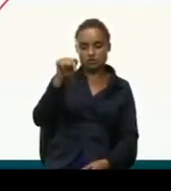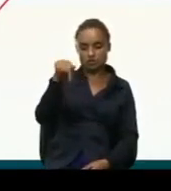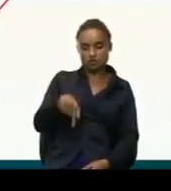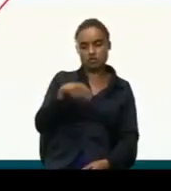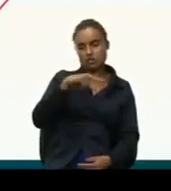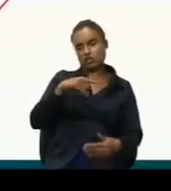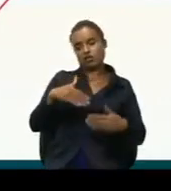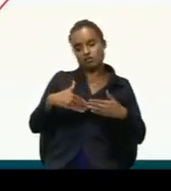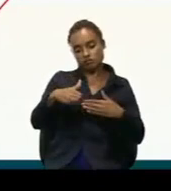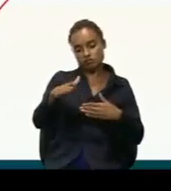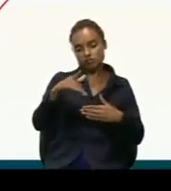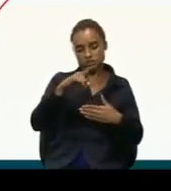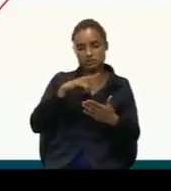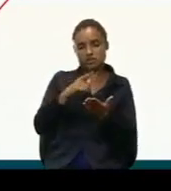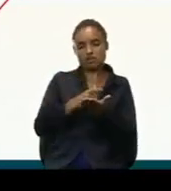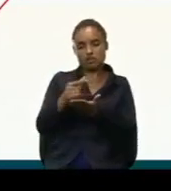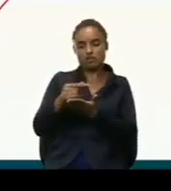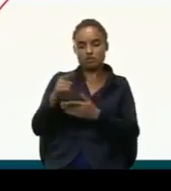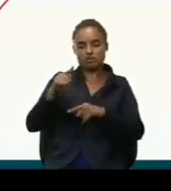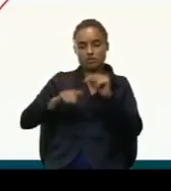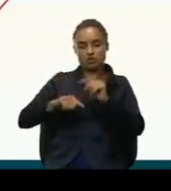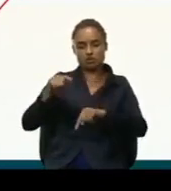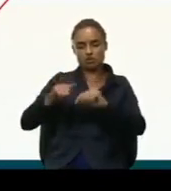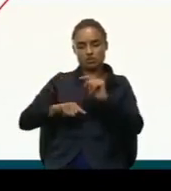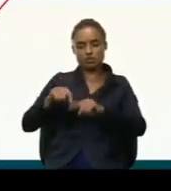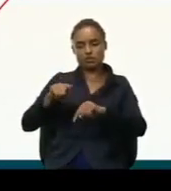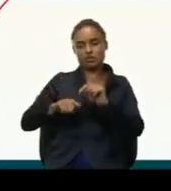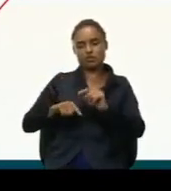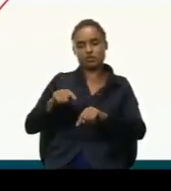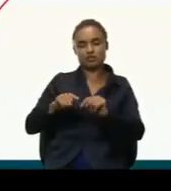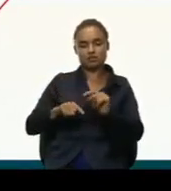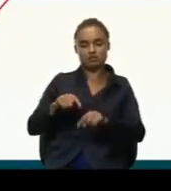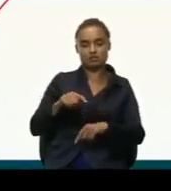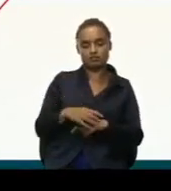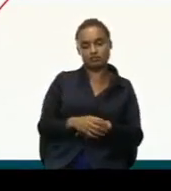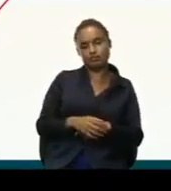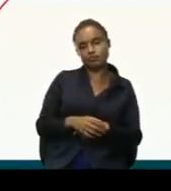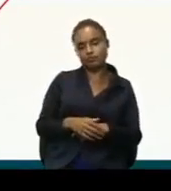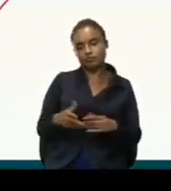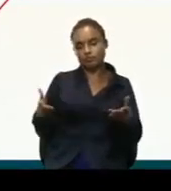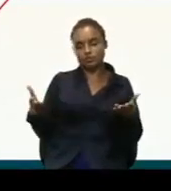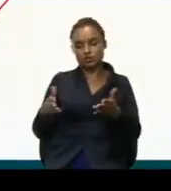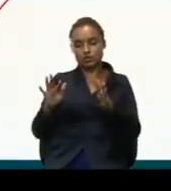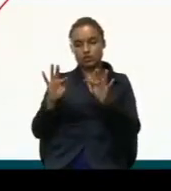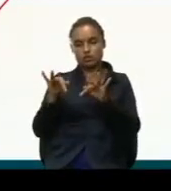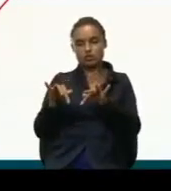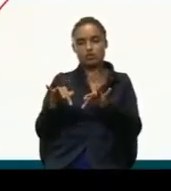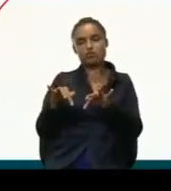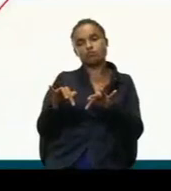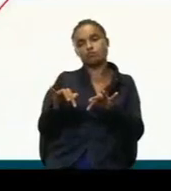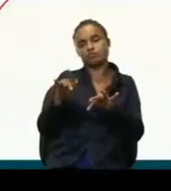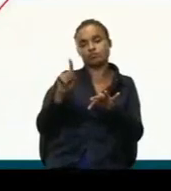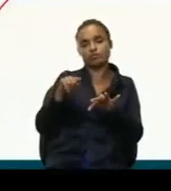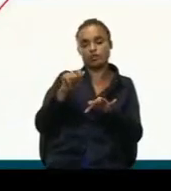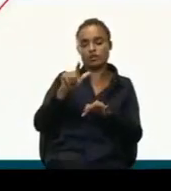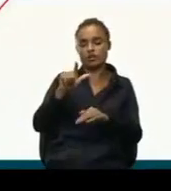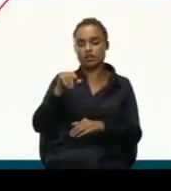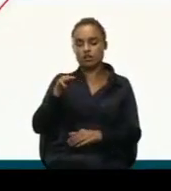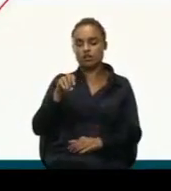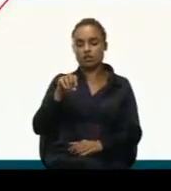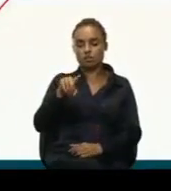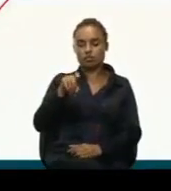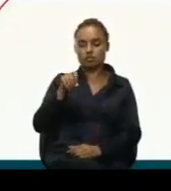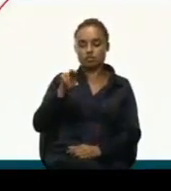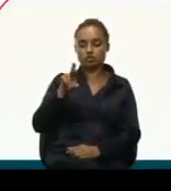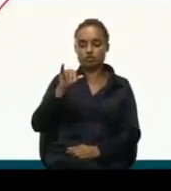onde ficava guardados os equipamentos e materiais. Aqui no fundo... Se não me engano, é o almoxarifado, né? A